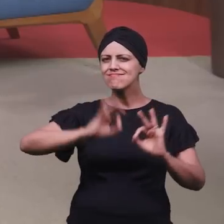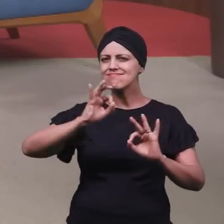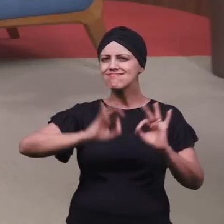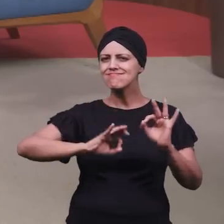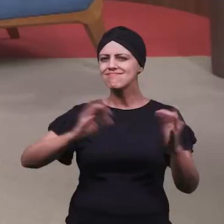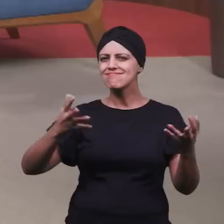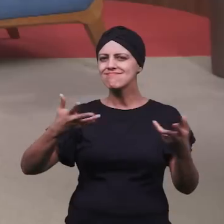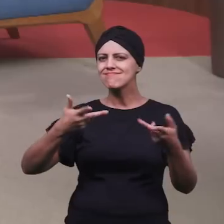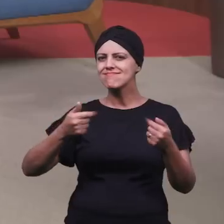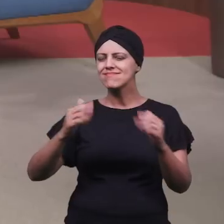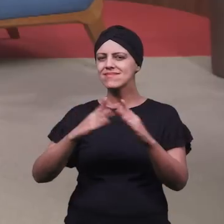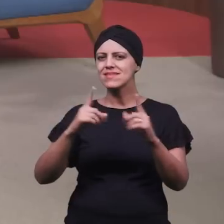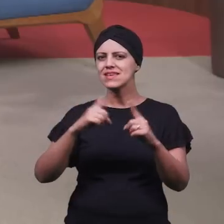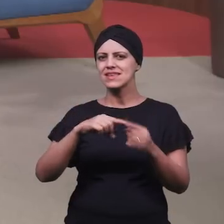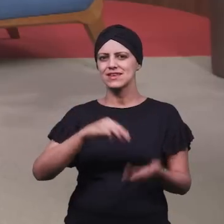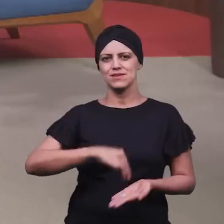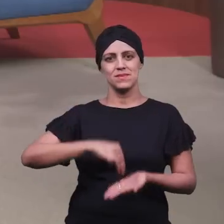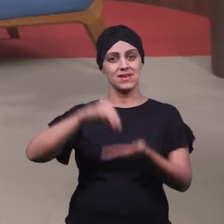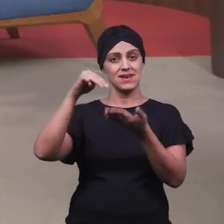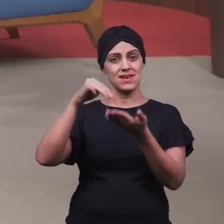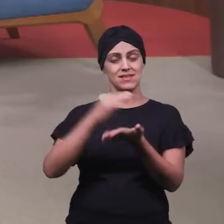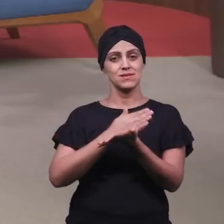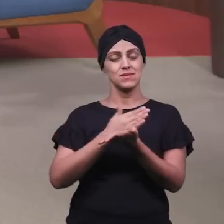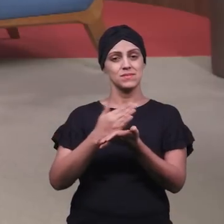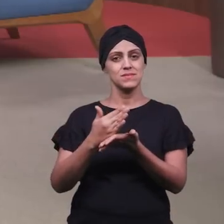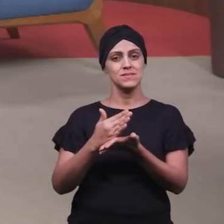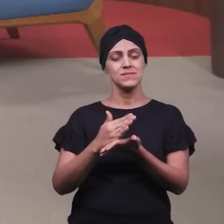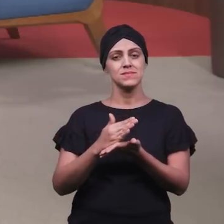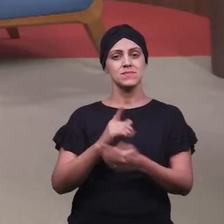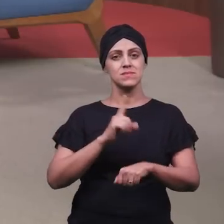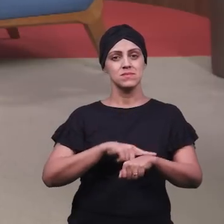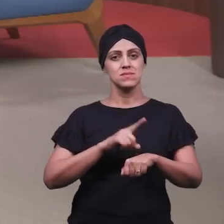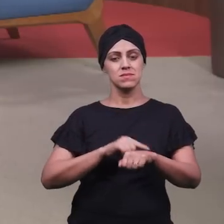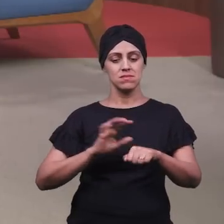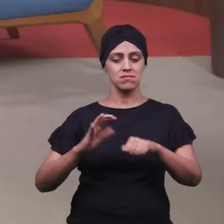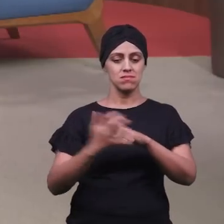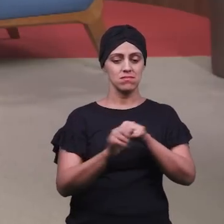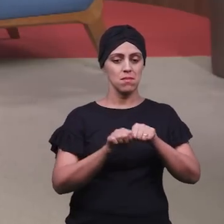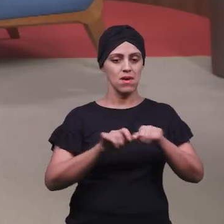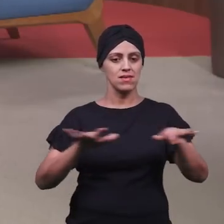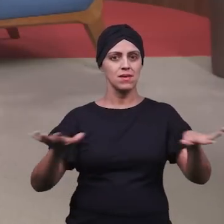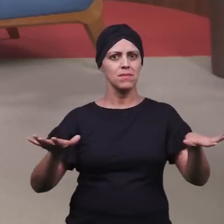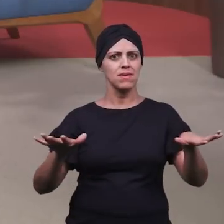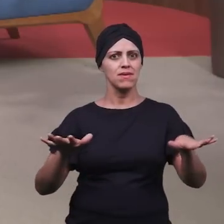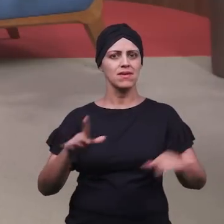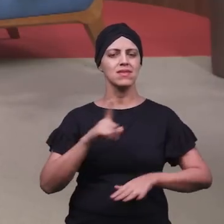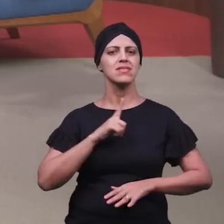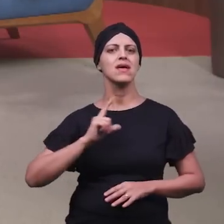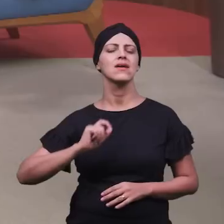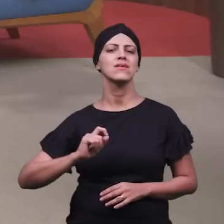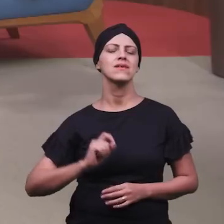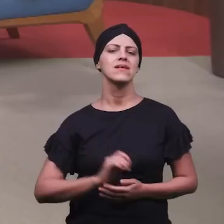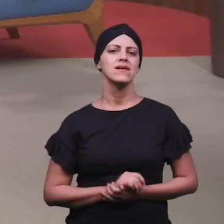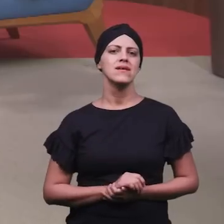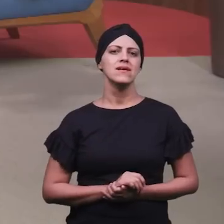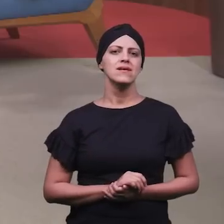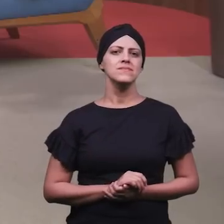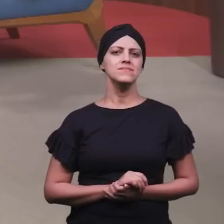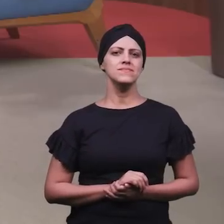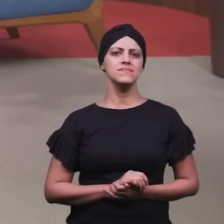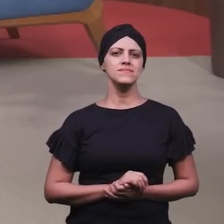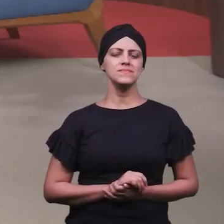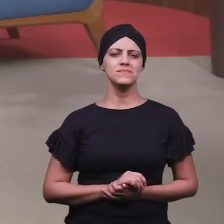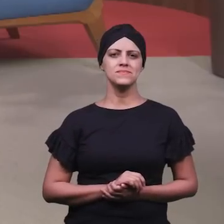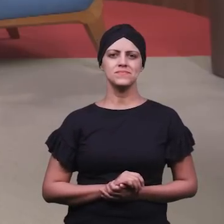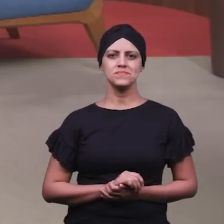maravilhoso, o projeto que a Igreja Cristã Maranata iniciou ali no período da pandemia com resultados cada vez mais notáveis.